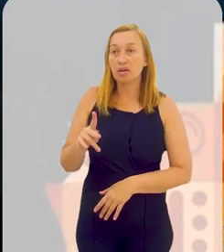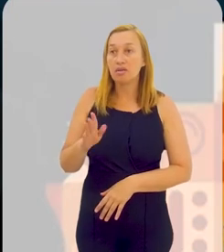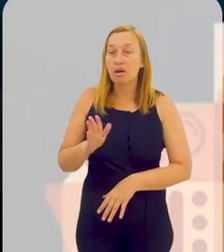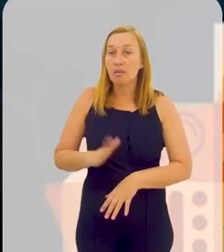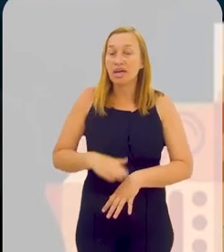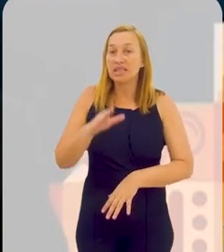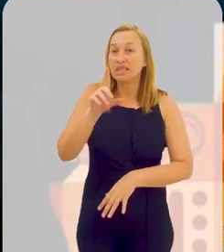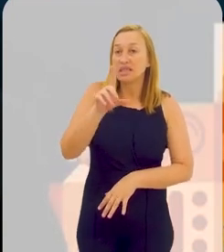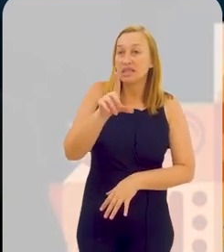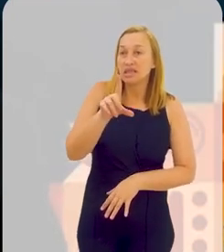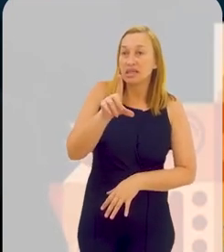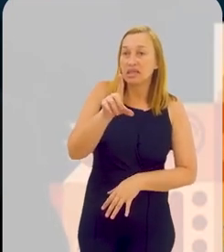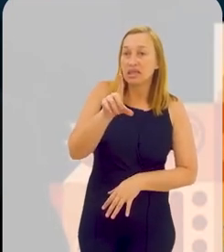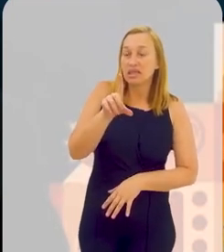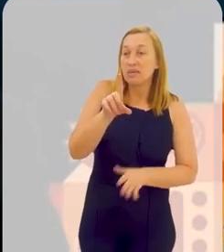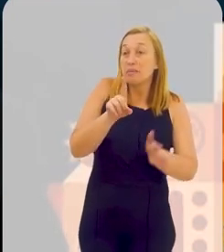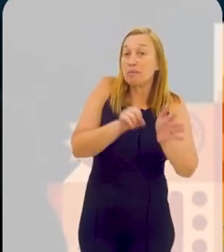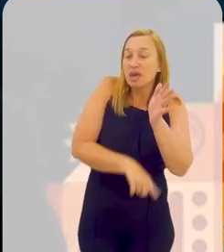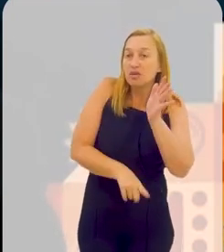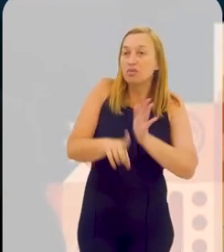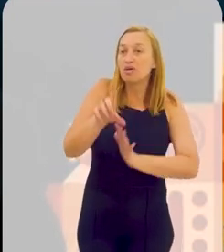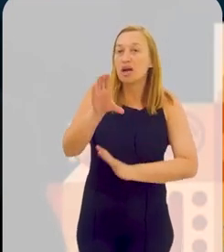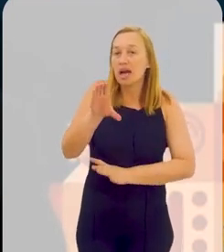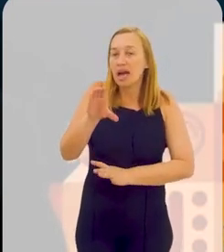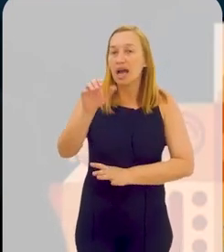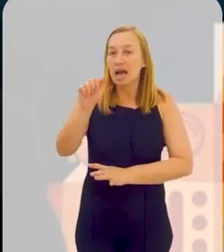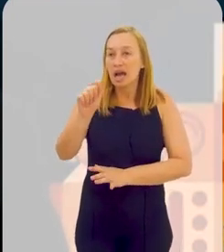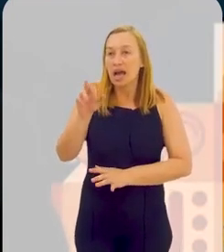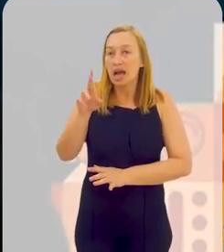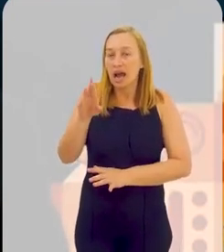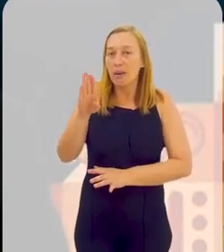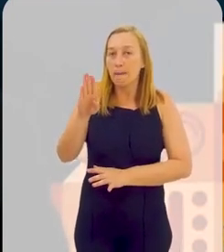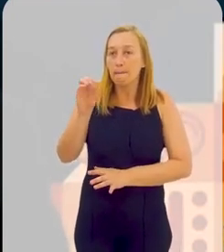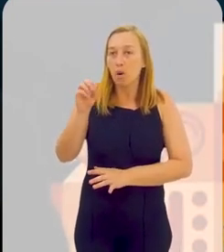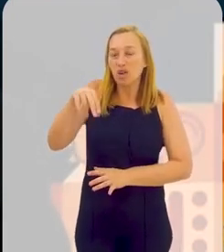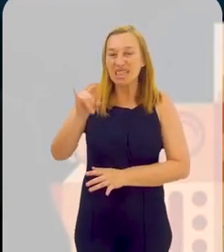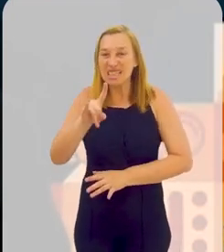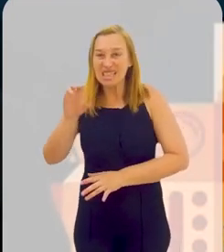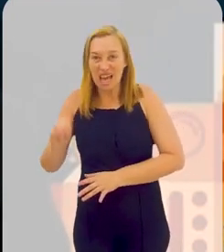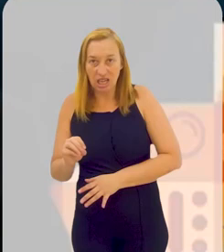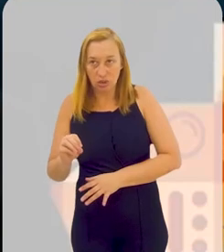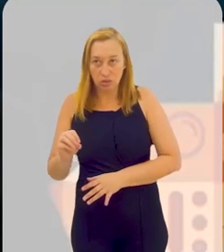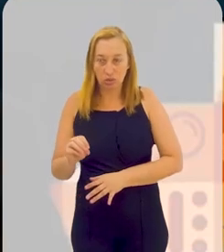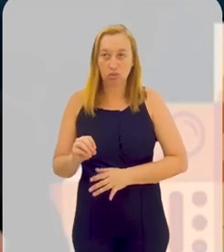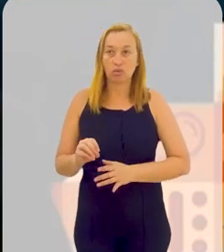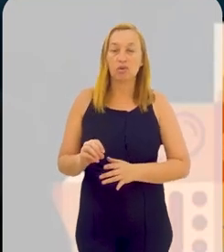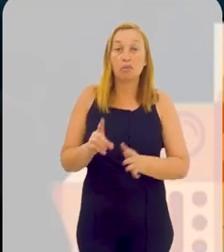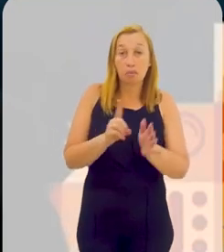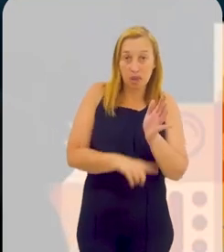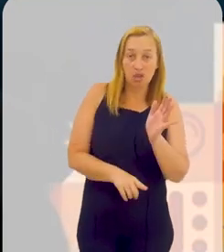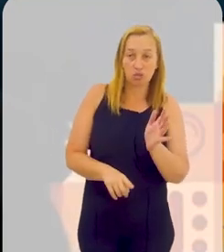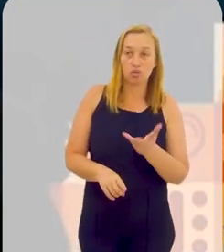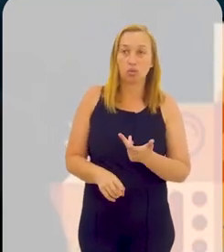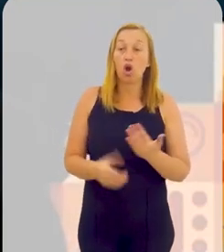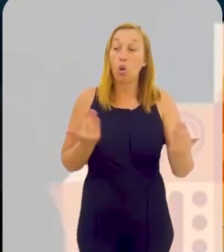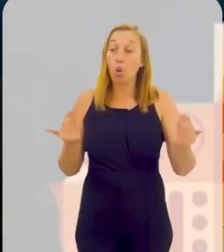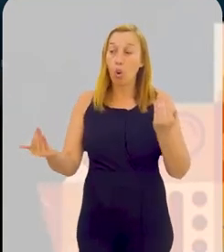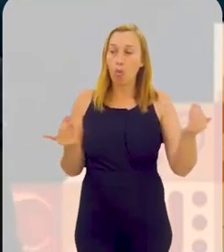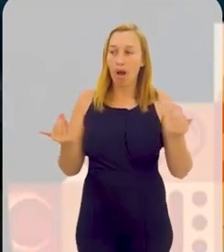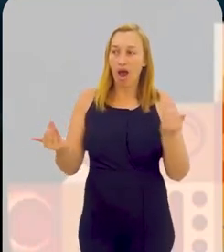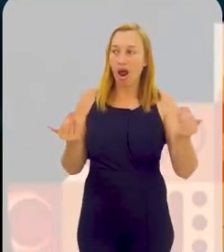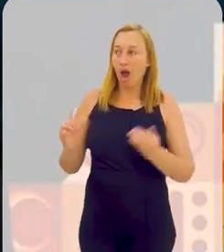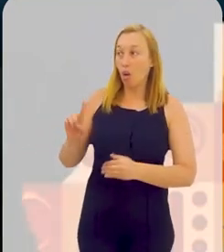petróleo mais descarbonizado, um petróleo com melhor qualidade ambiental, um petróleo que emite muito menos carbono